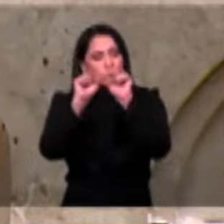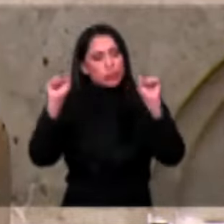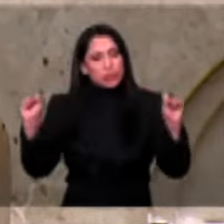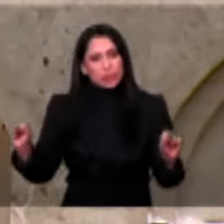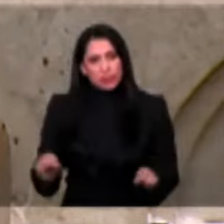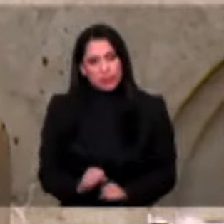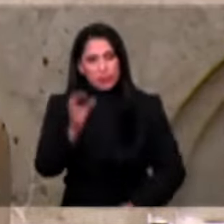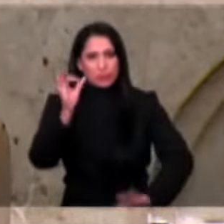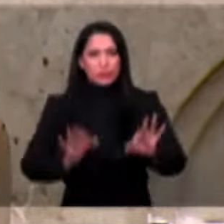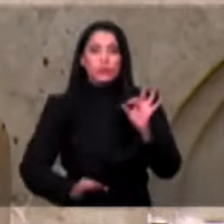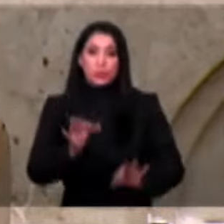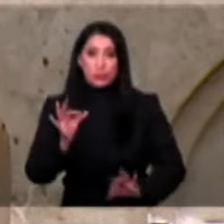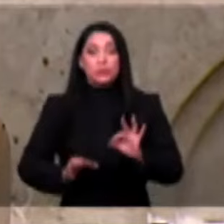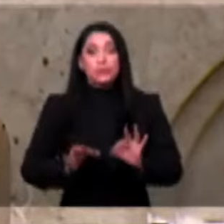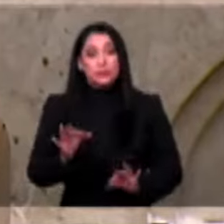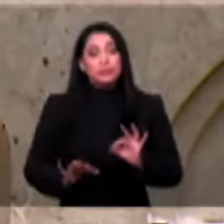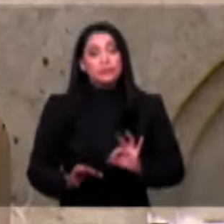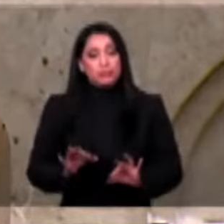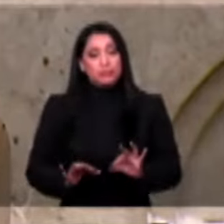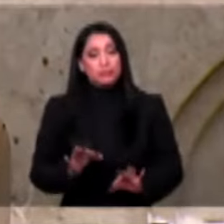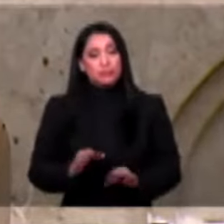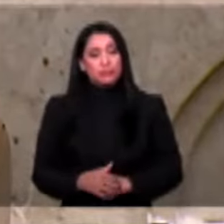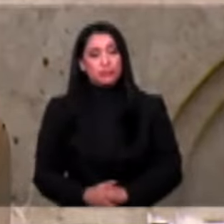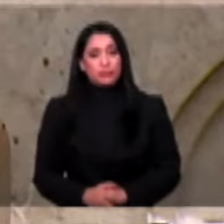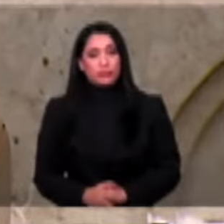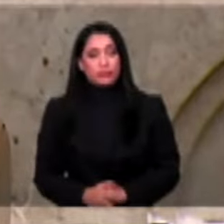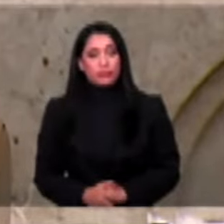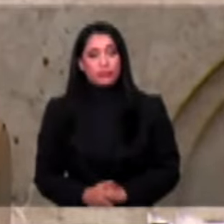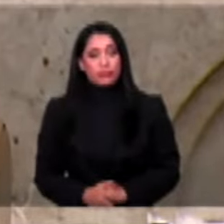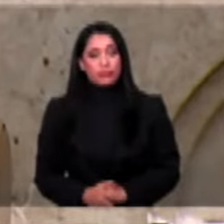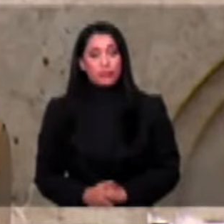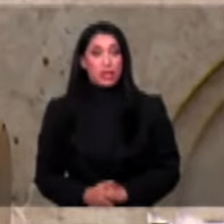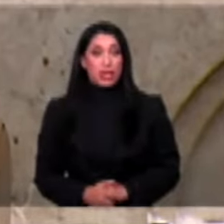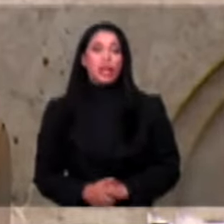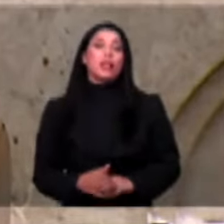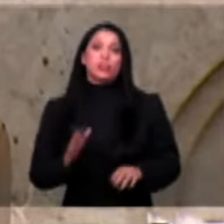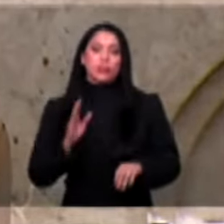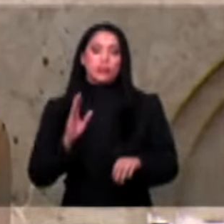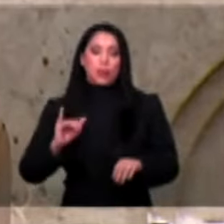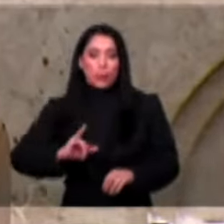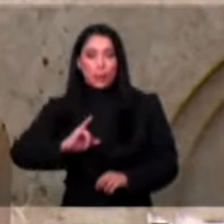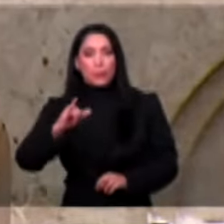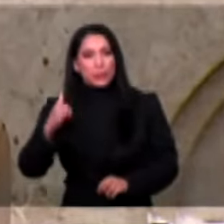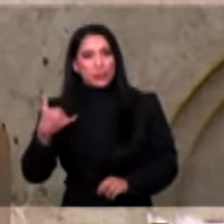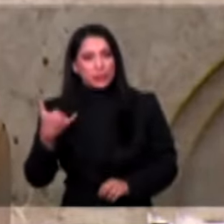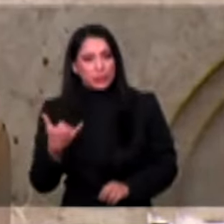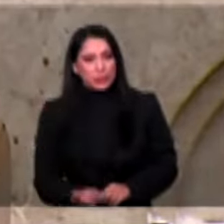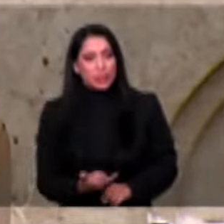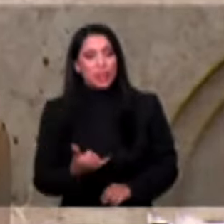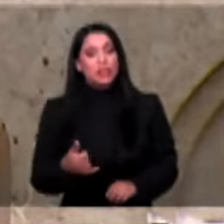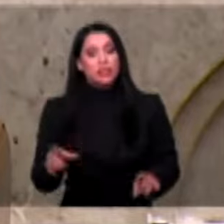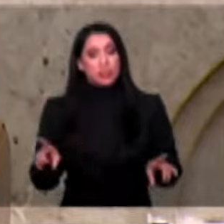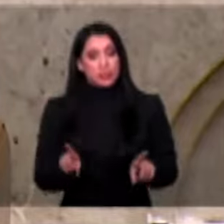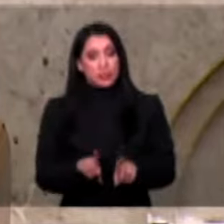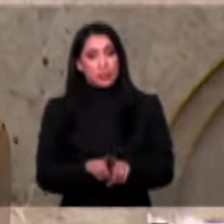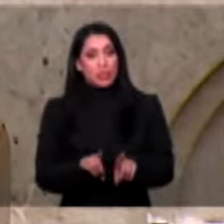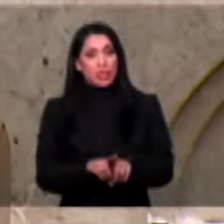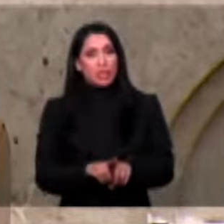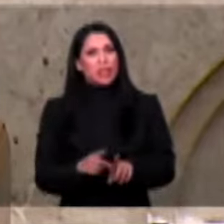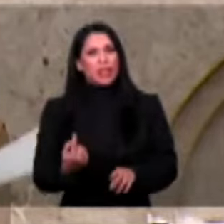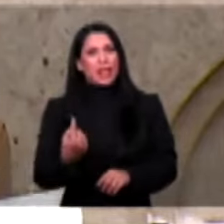justiça. Recolho da manifestação, na oportunidade, do então presidente do Supremo